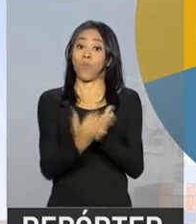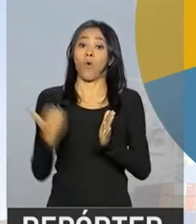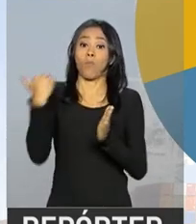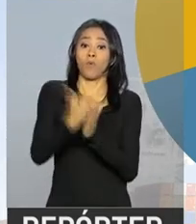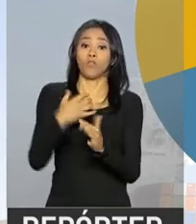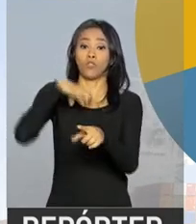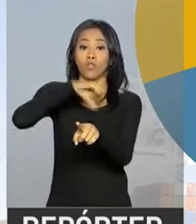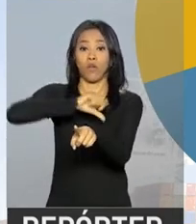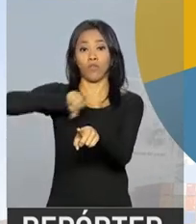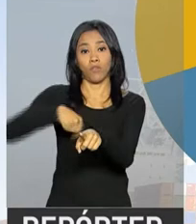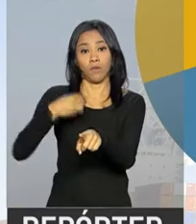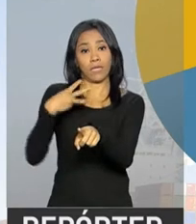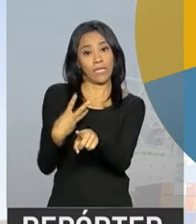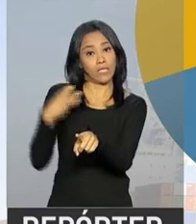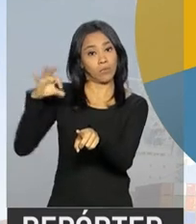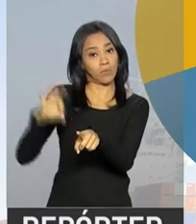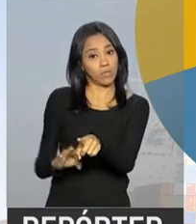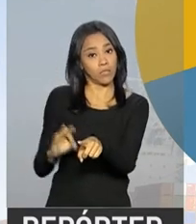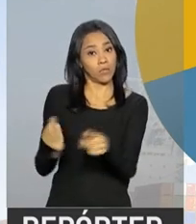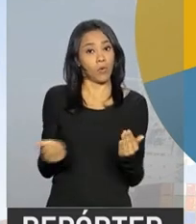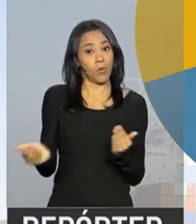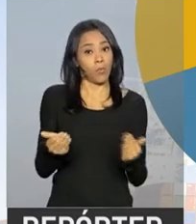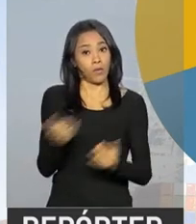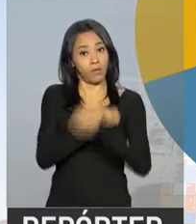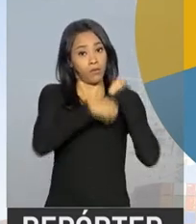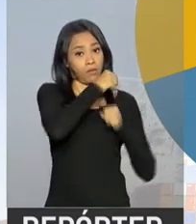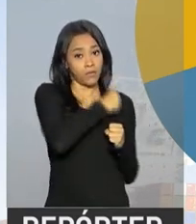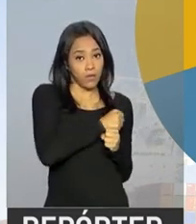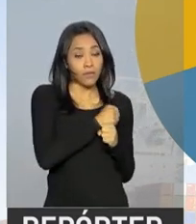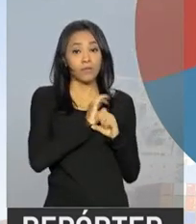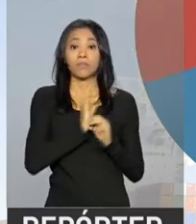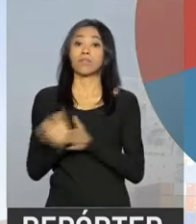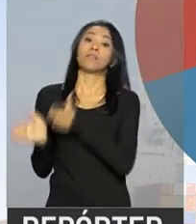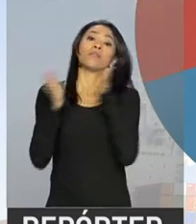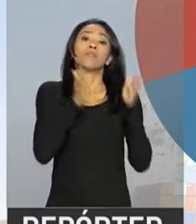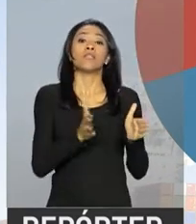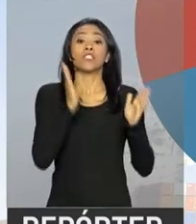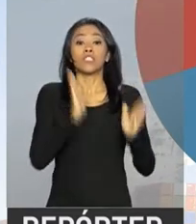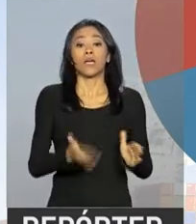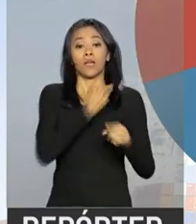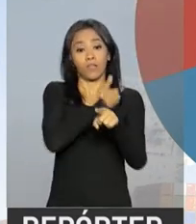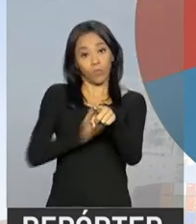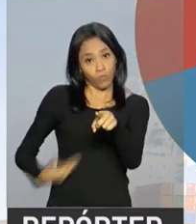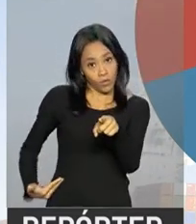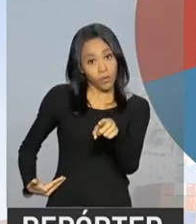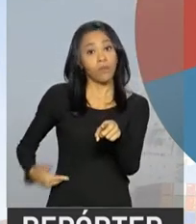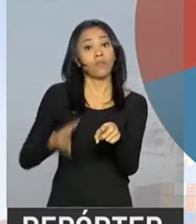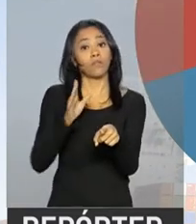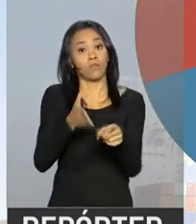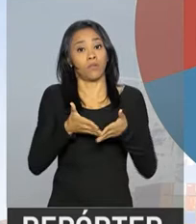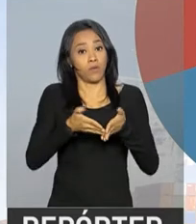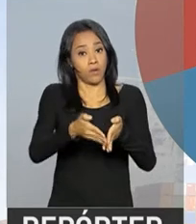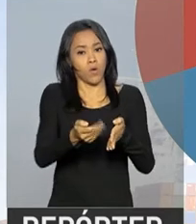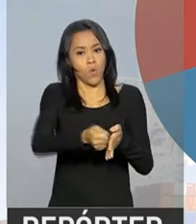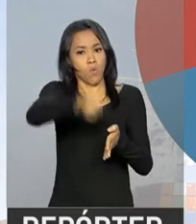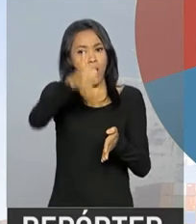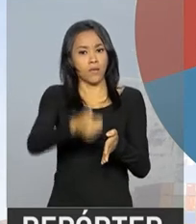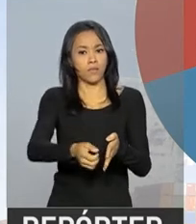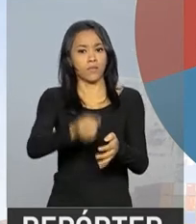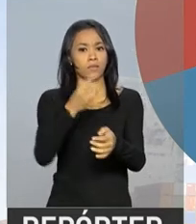9,3 por cento em relação ao ano anterior já os portos públicos movimentaram quase